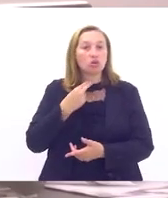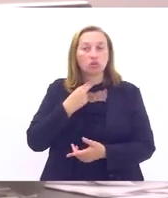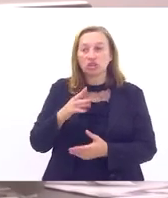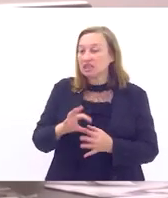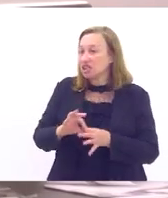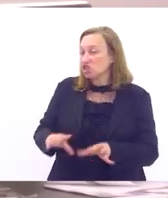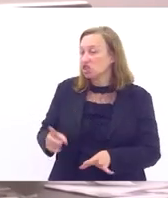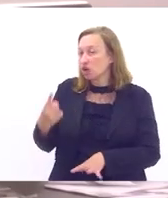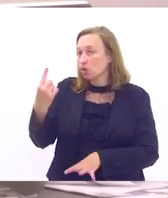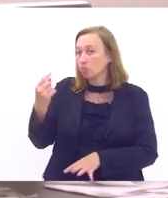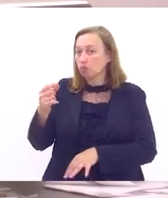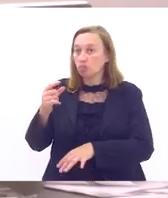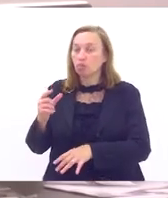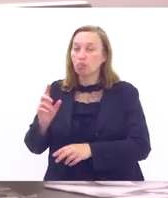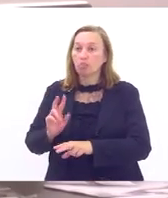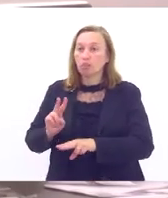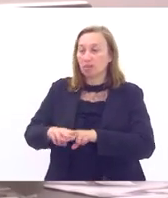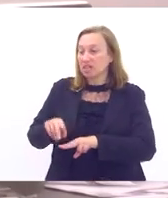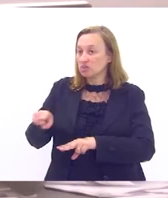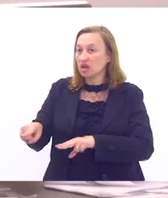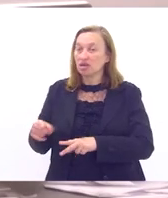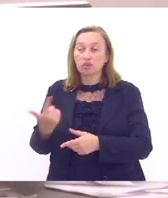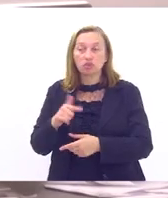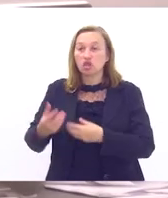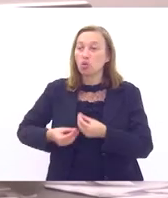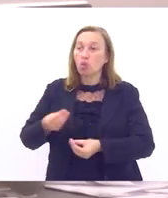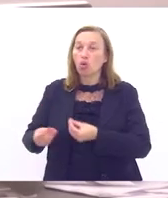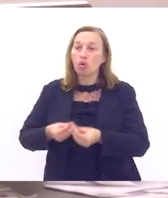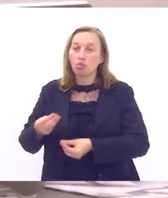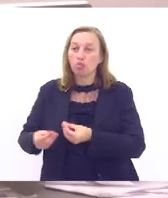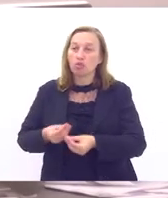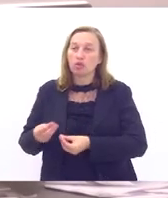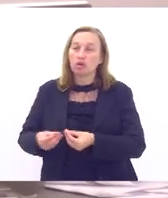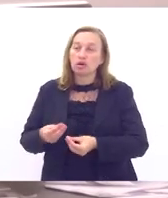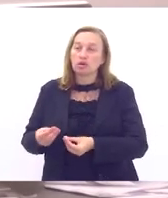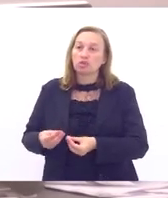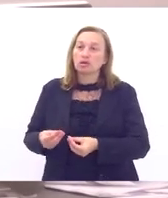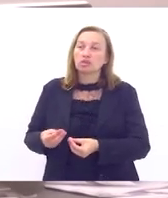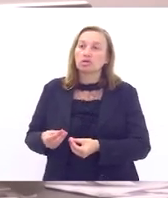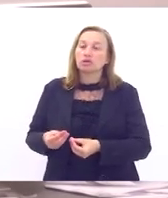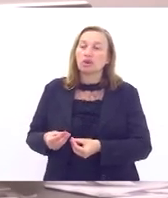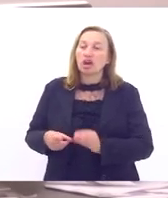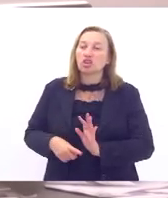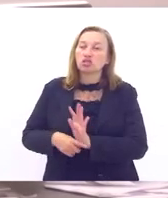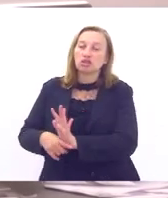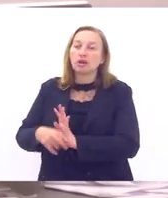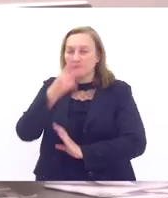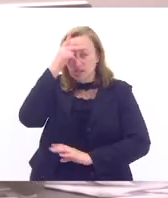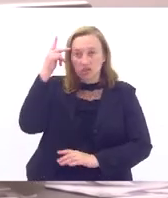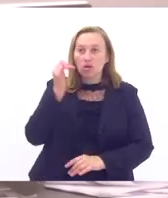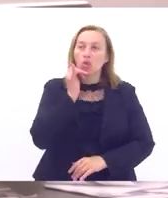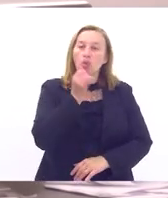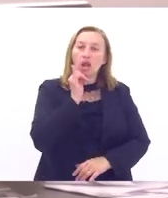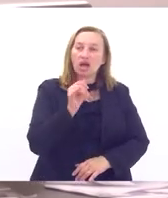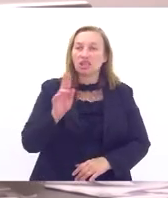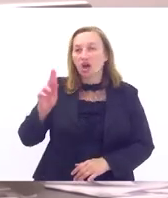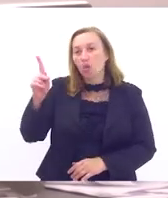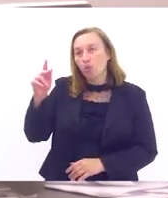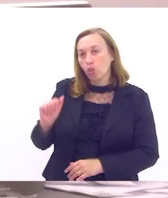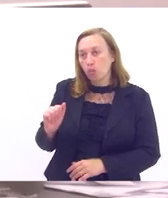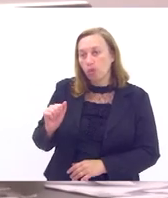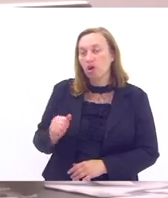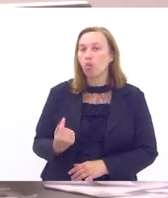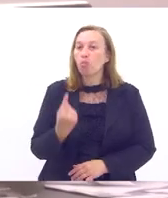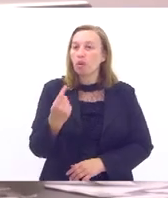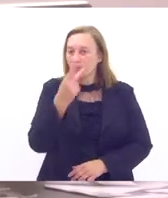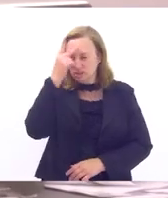ali, porque eles não teriam como atender essa pessoa se ela, porventura, agravasse. E o relato da UPA era que uma pessoa, para